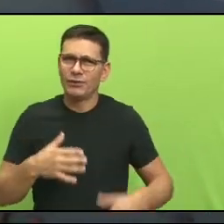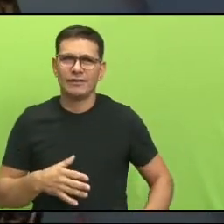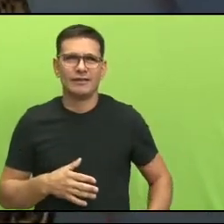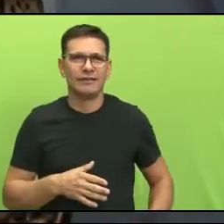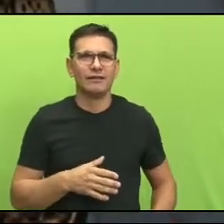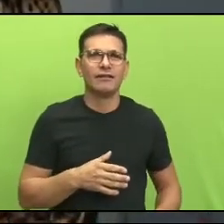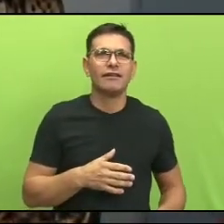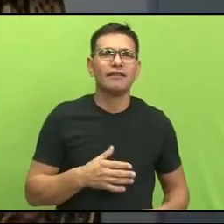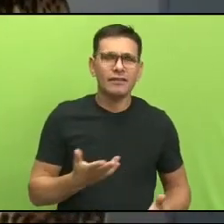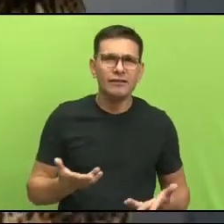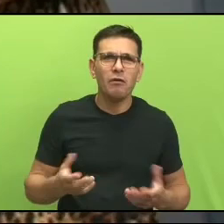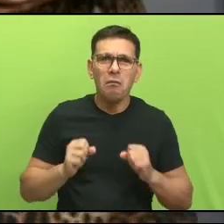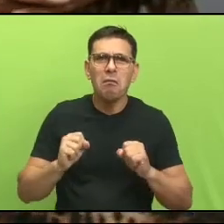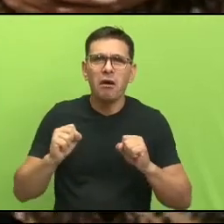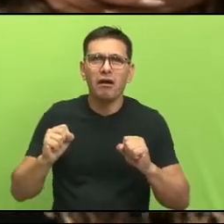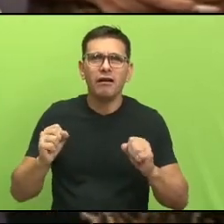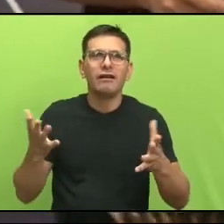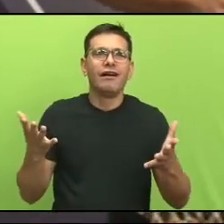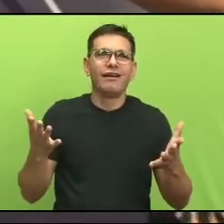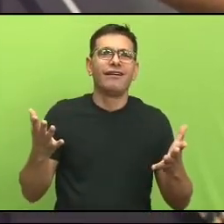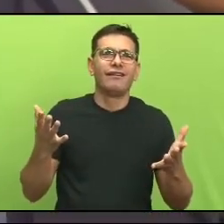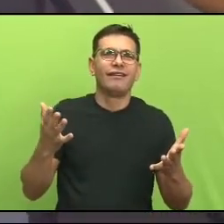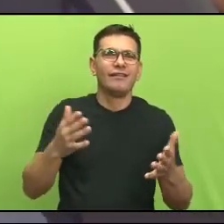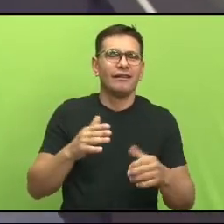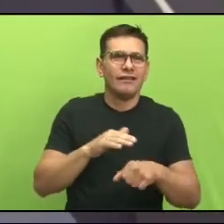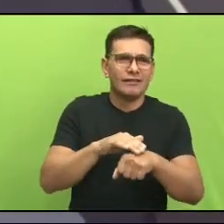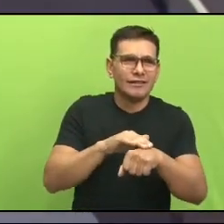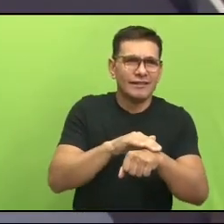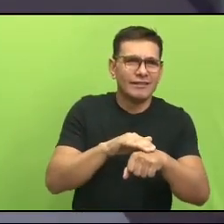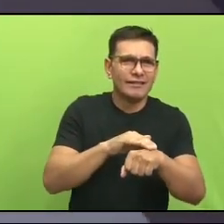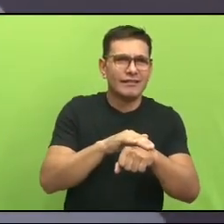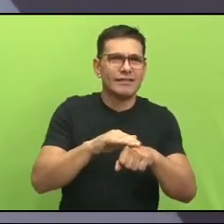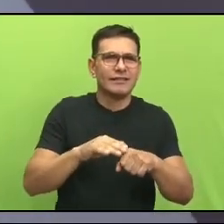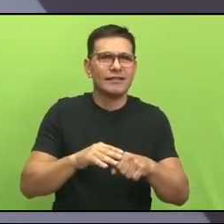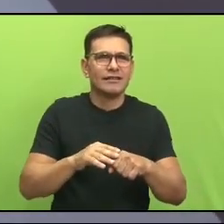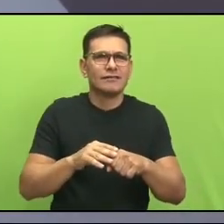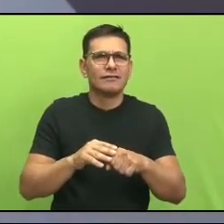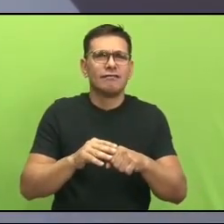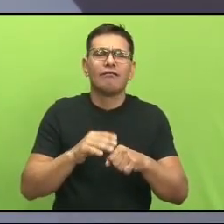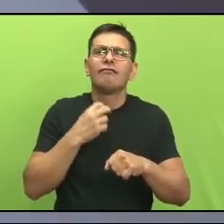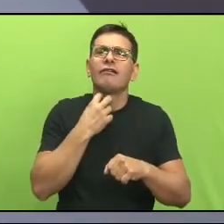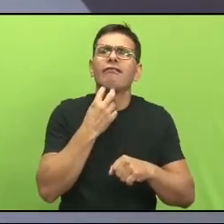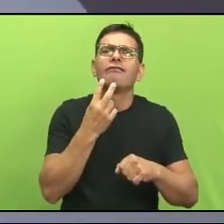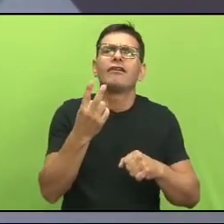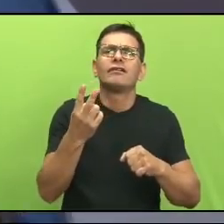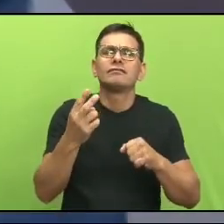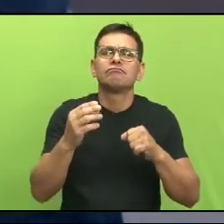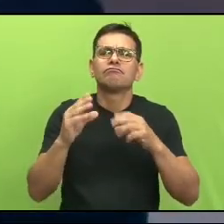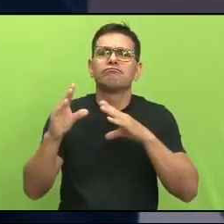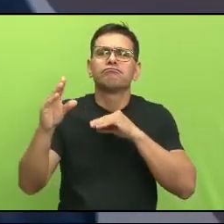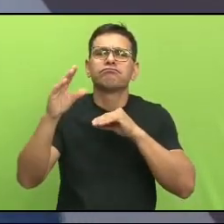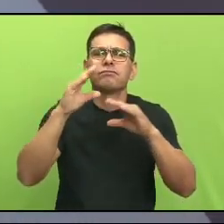engenho aqui? A pessoa entende. É gostoso ver a Mara falando, né? Imaginou ela explicando para você e dando terapia lá e ajudando a resolver. Vai ser bacana demais.